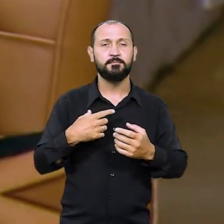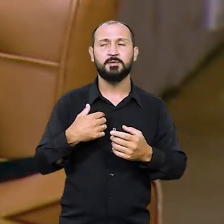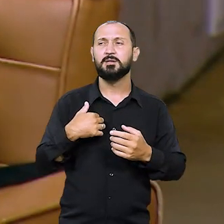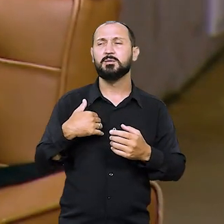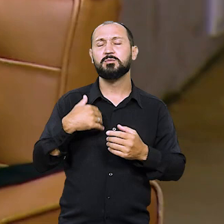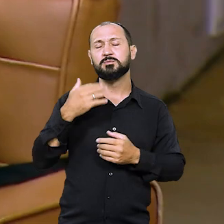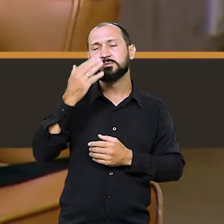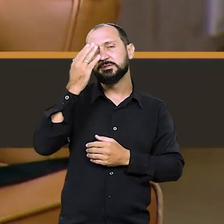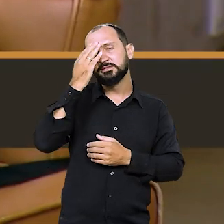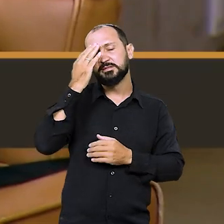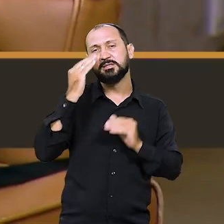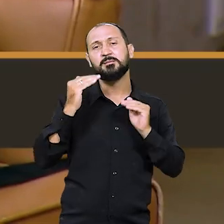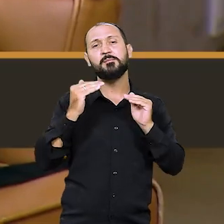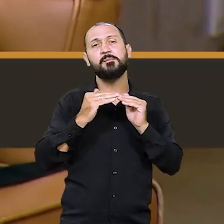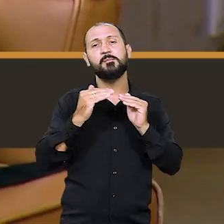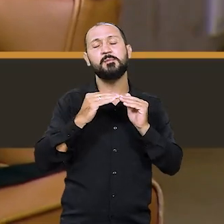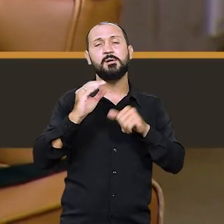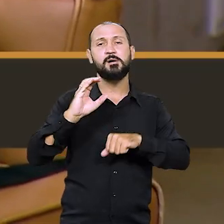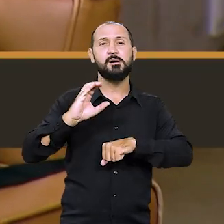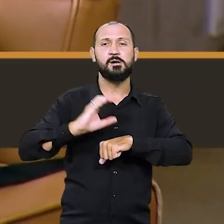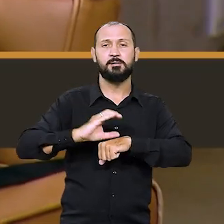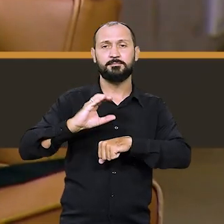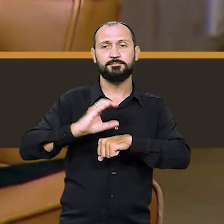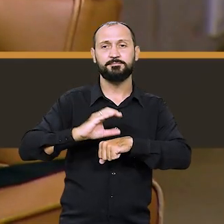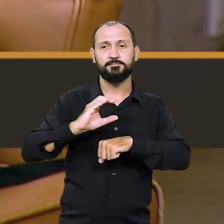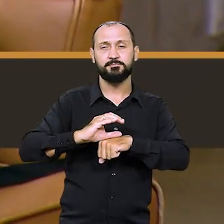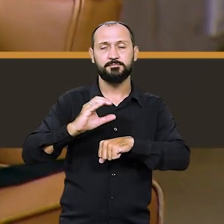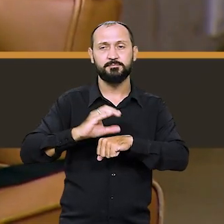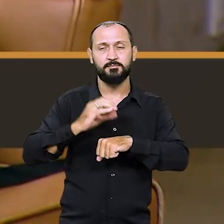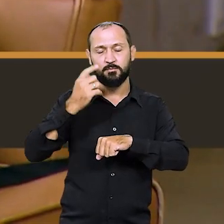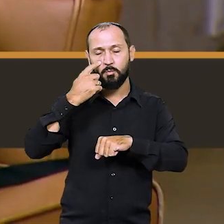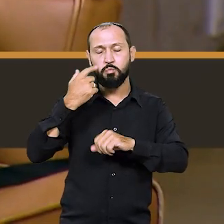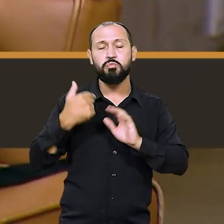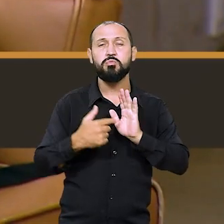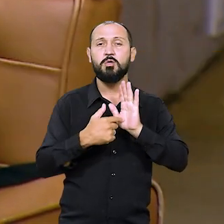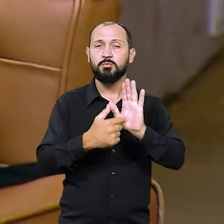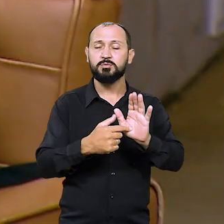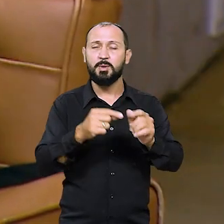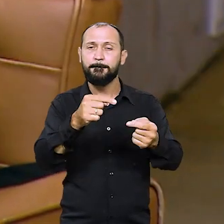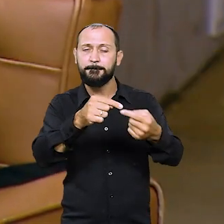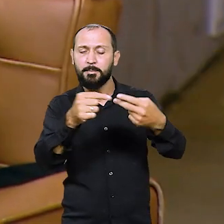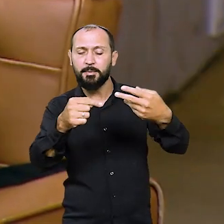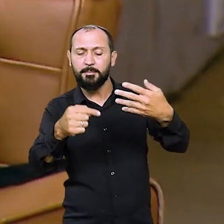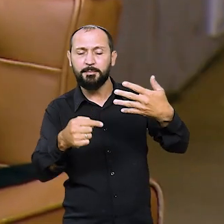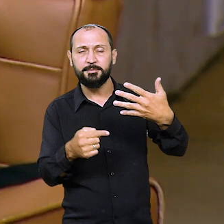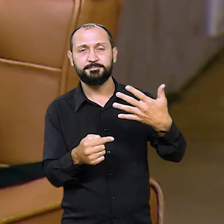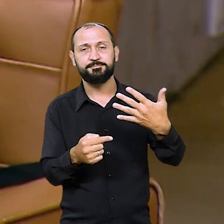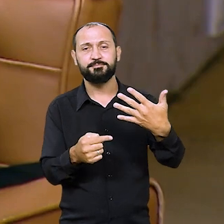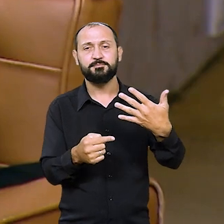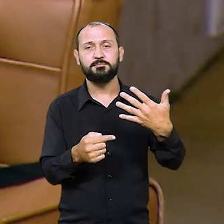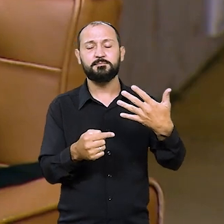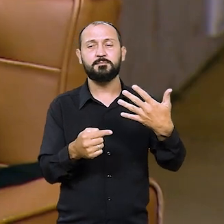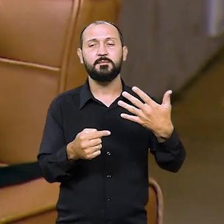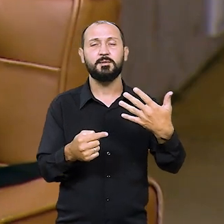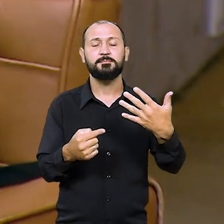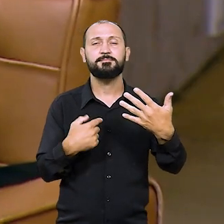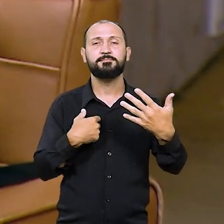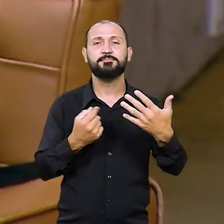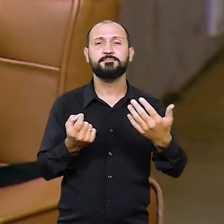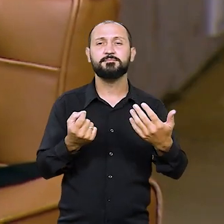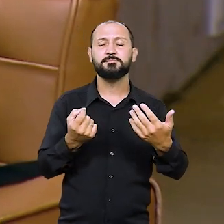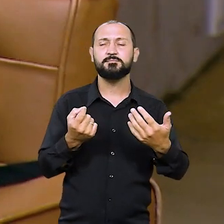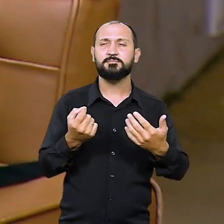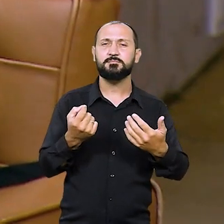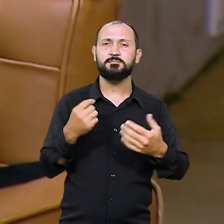Estou absolutamente convencido da constitucionalidade dos dispositivos atacados. Eu